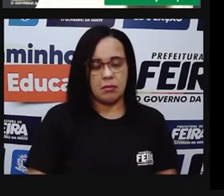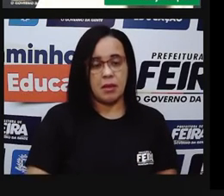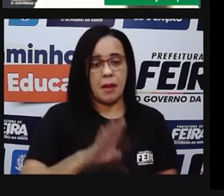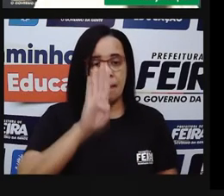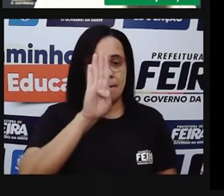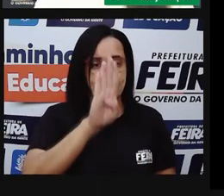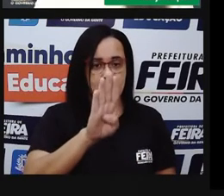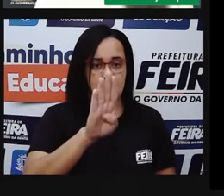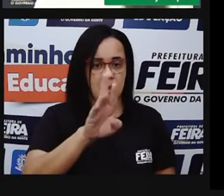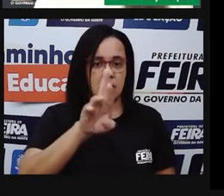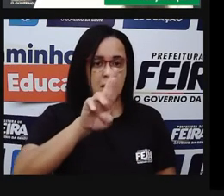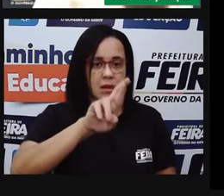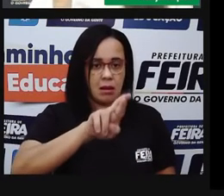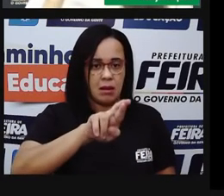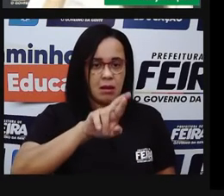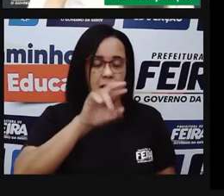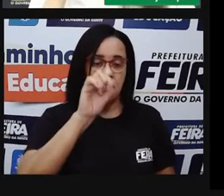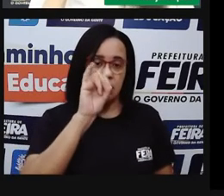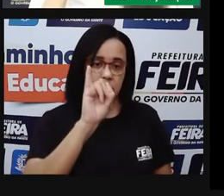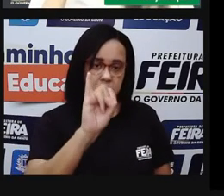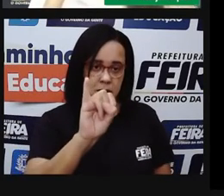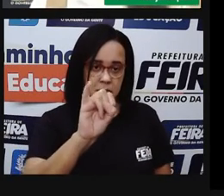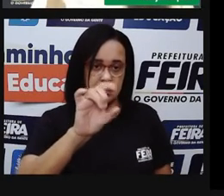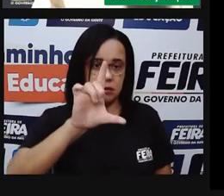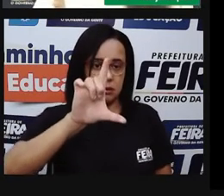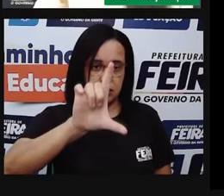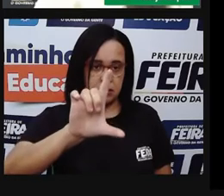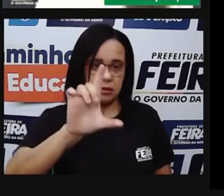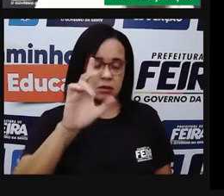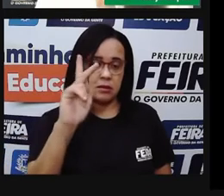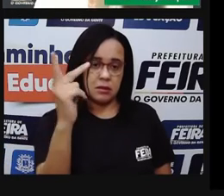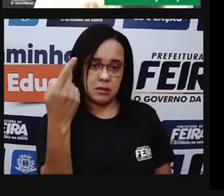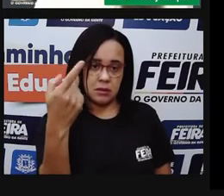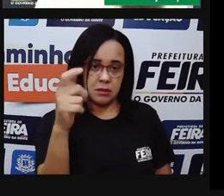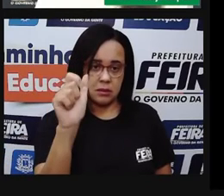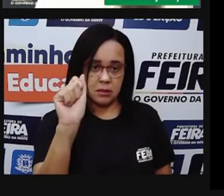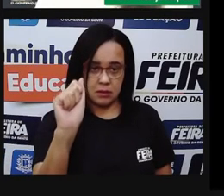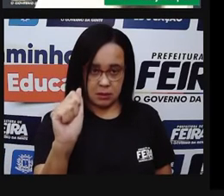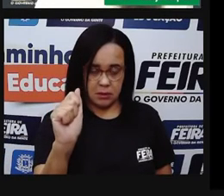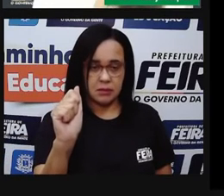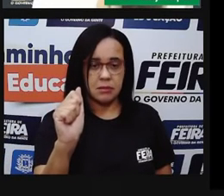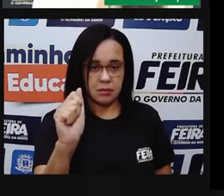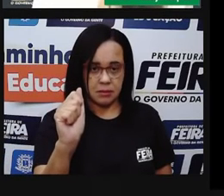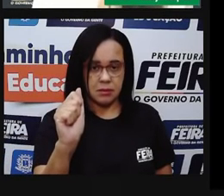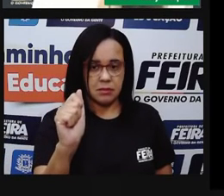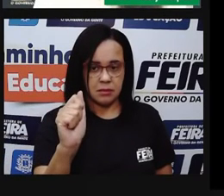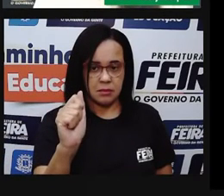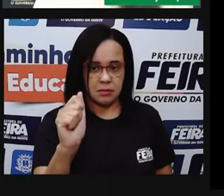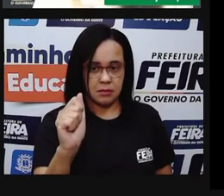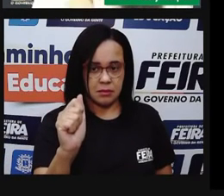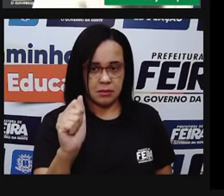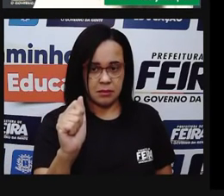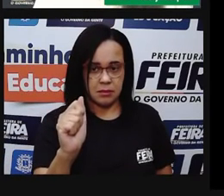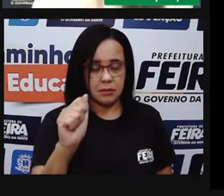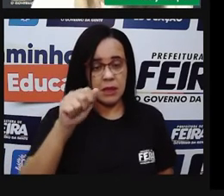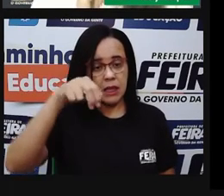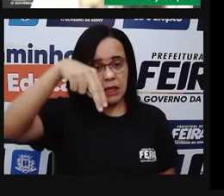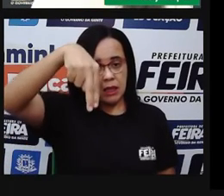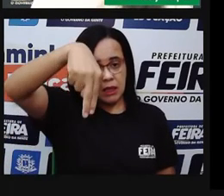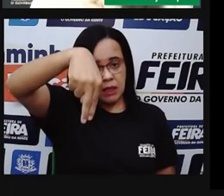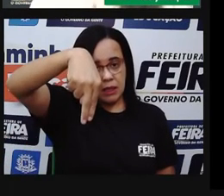BRI? BRI. LH, LHA. Aí tem o NE,